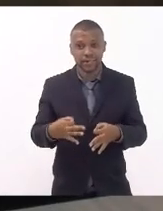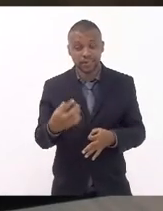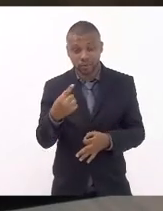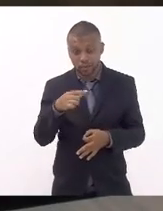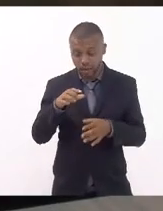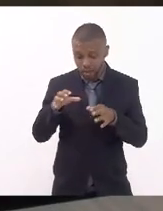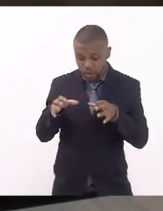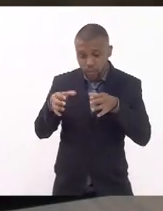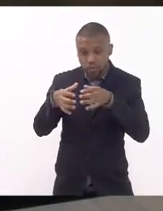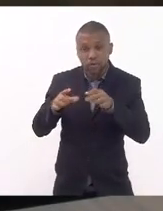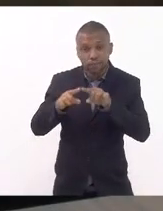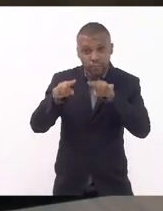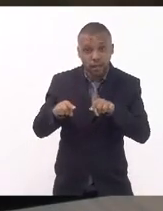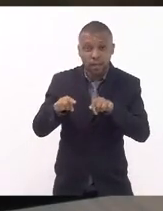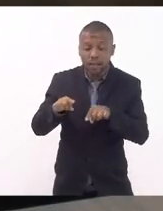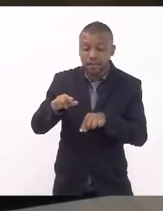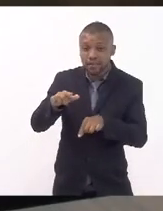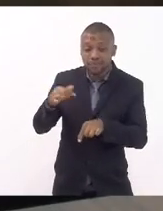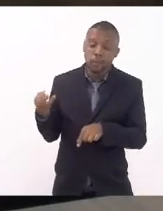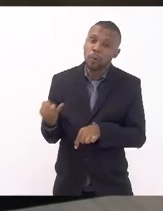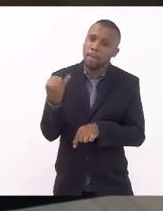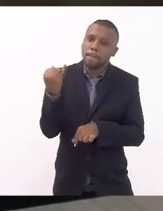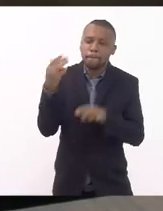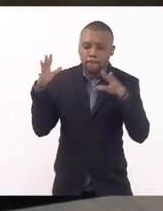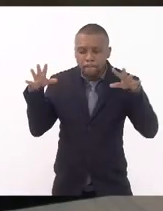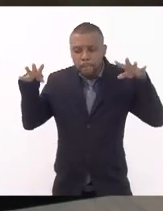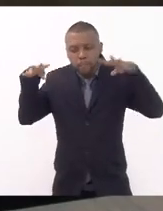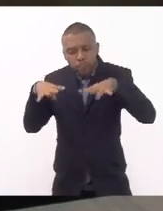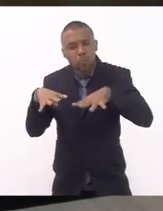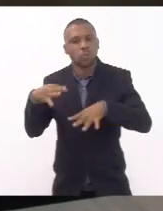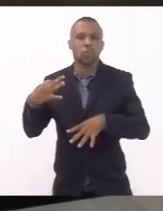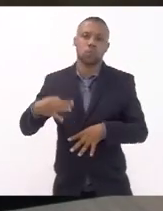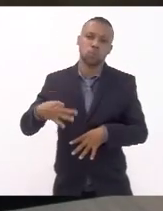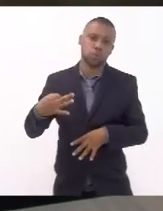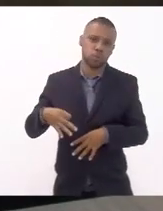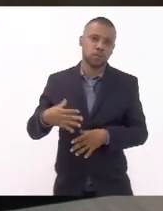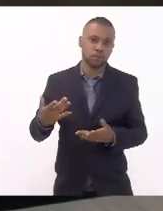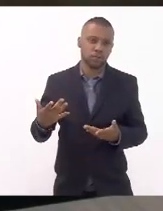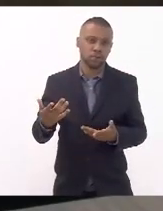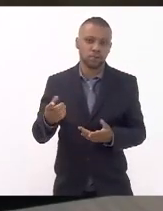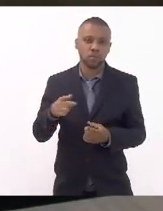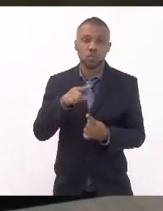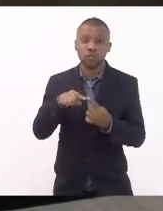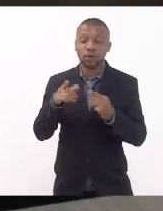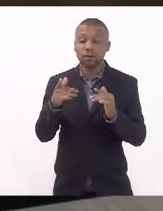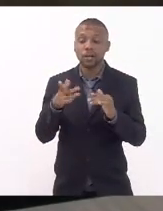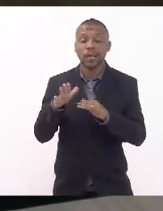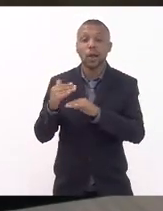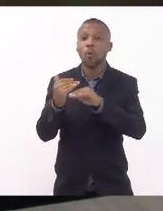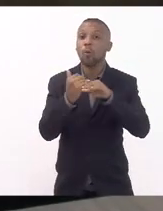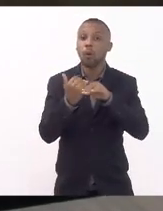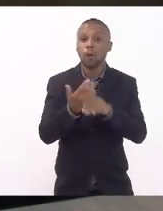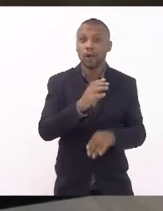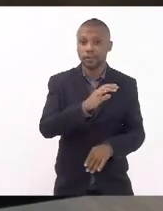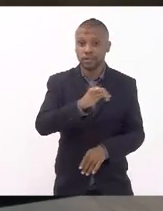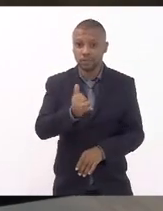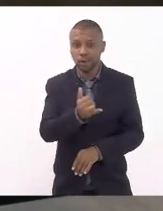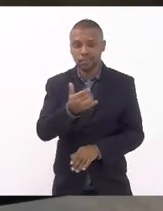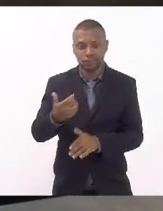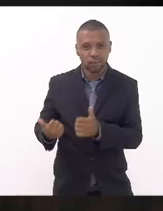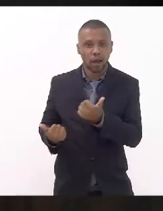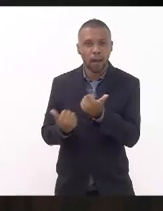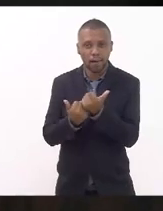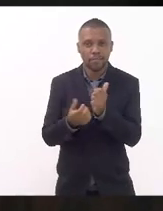esta comissão é uma das mais importantes desta casa? Está igualada à CCJ. Favorável, senhor